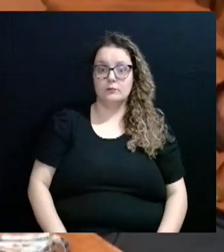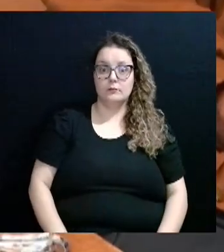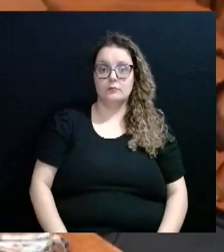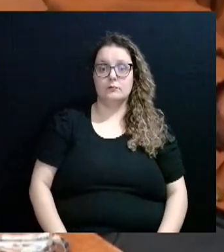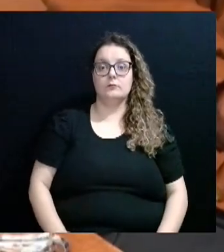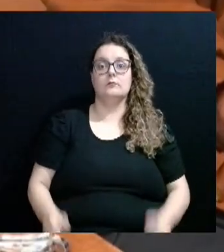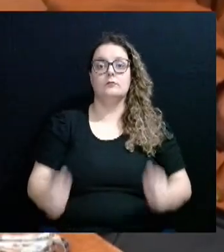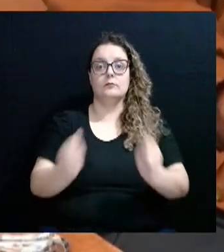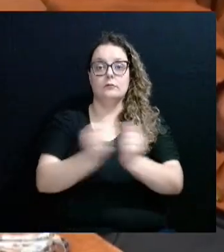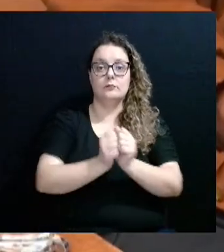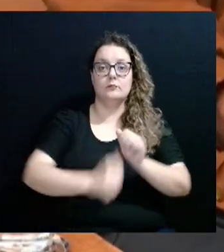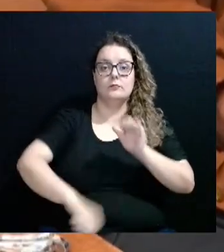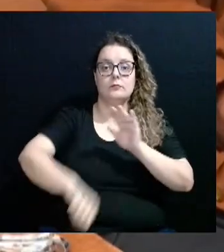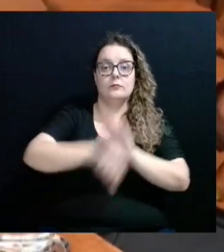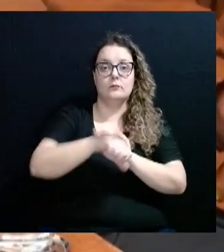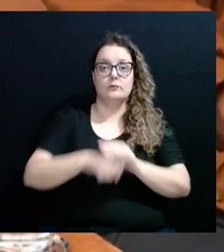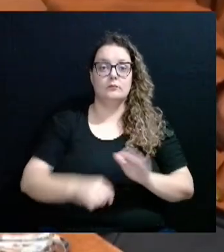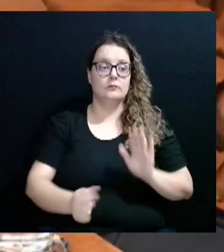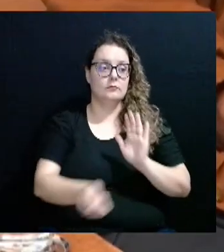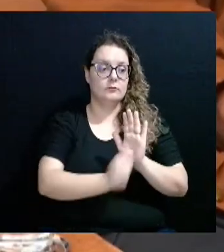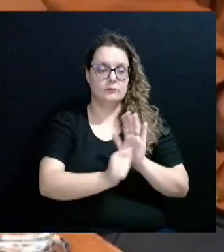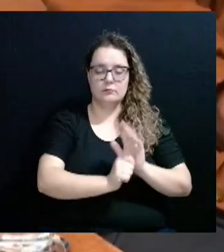as drogas, etc.,